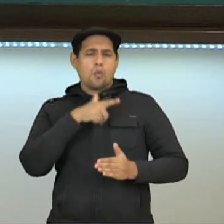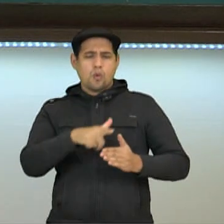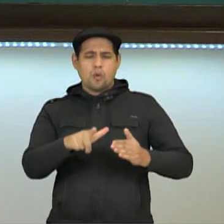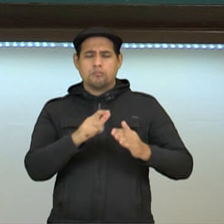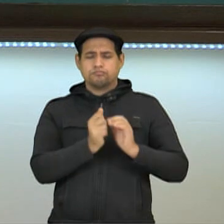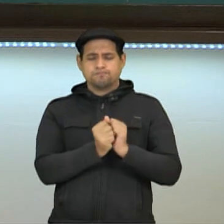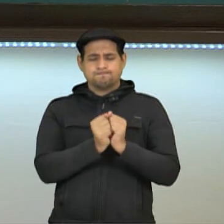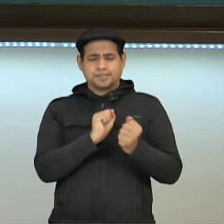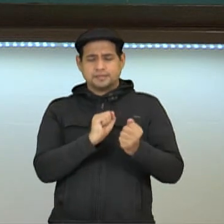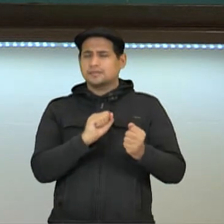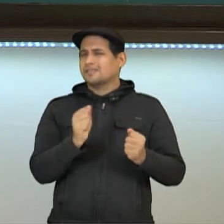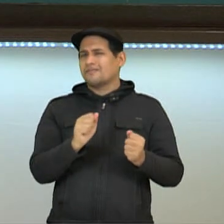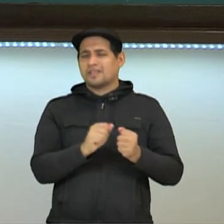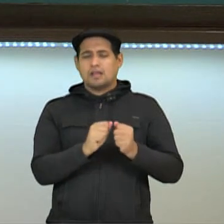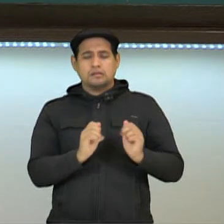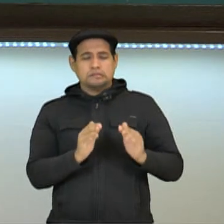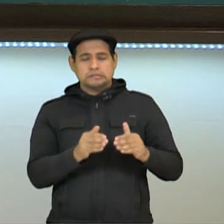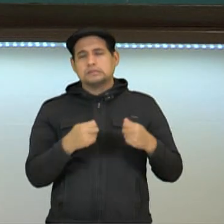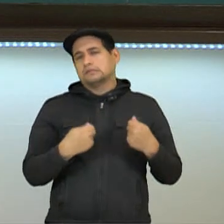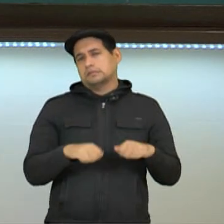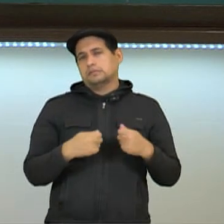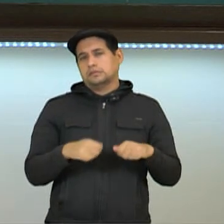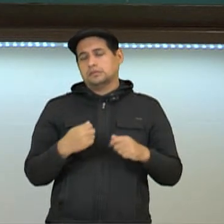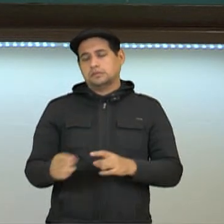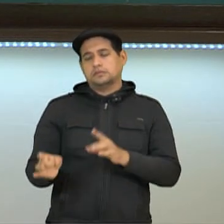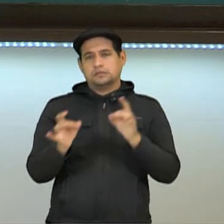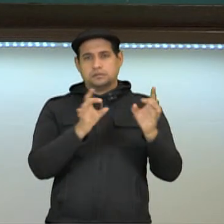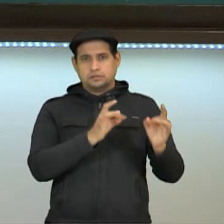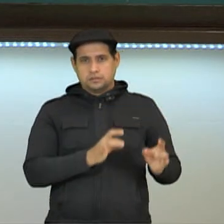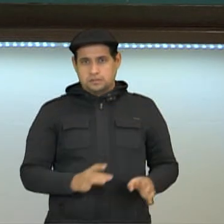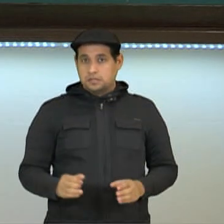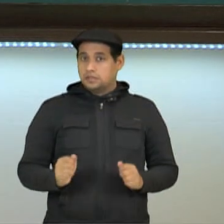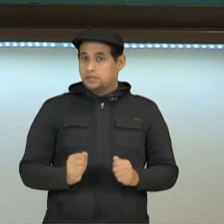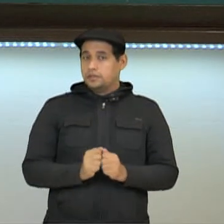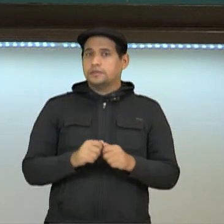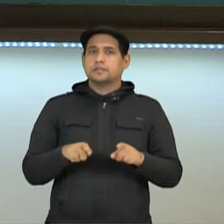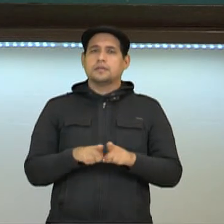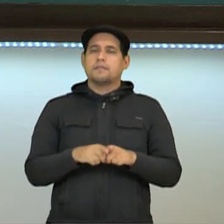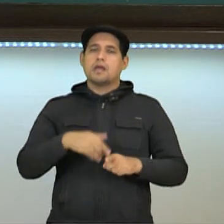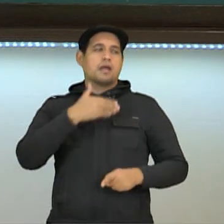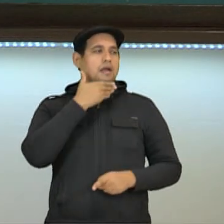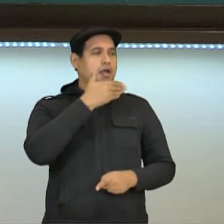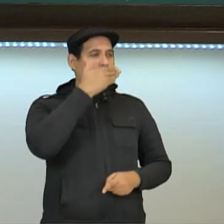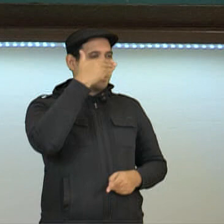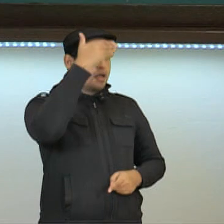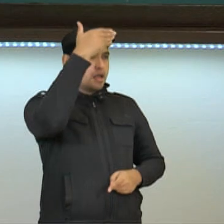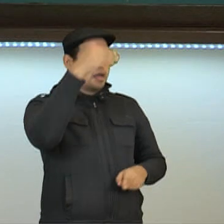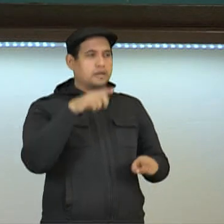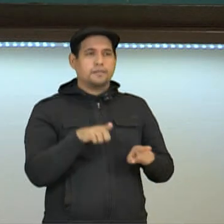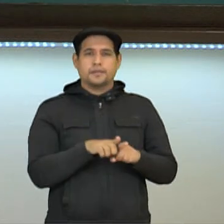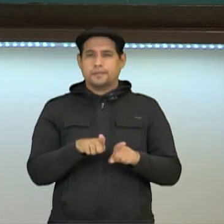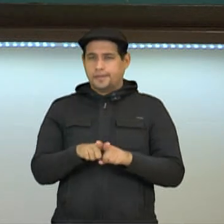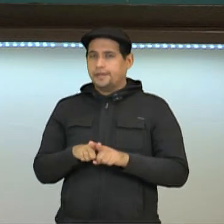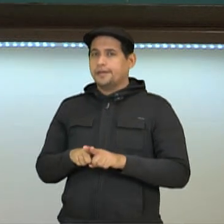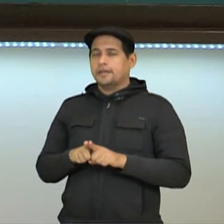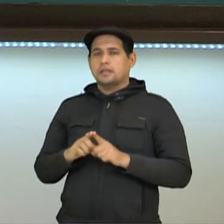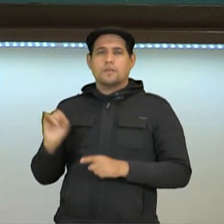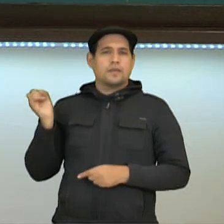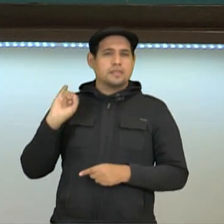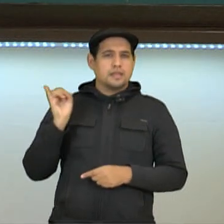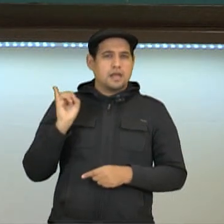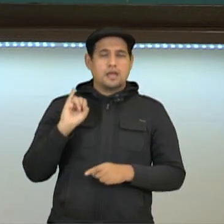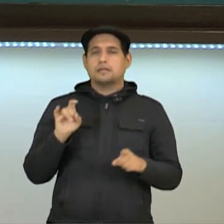romper o comércio, não ficar refém do comércio, né, com o Mediterrâneo, com os árabes, no controle dos árabes e dos